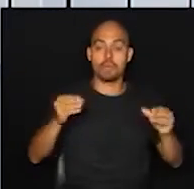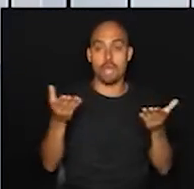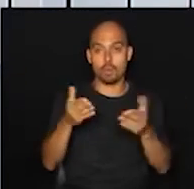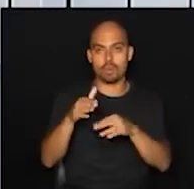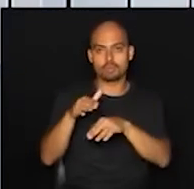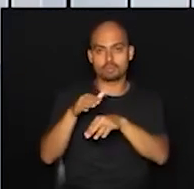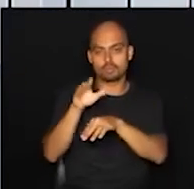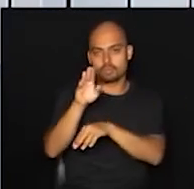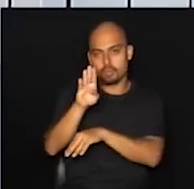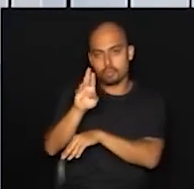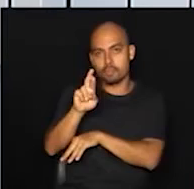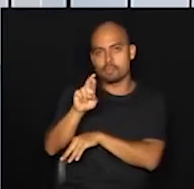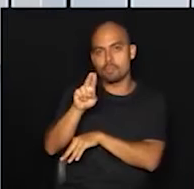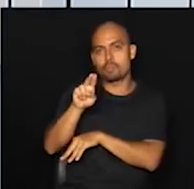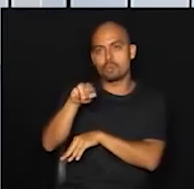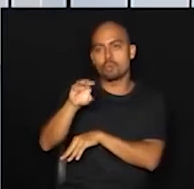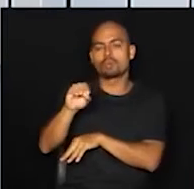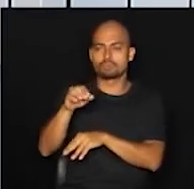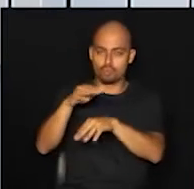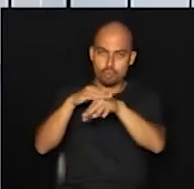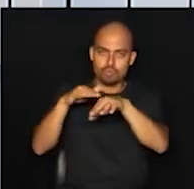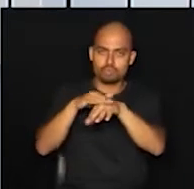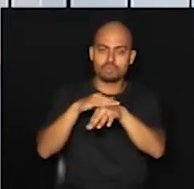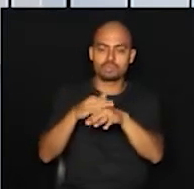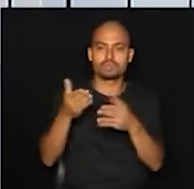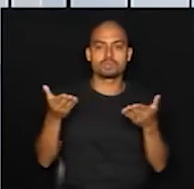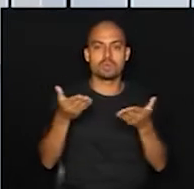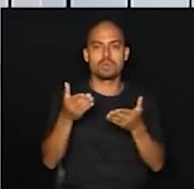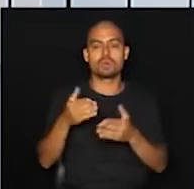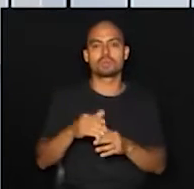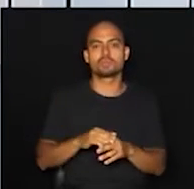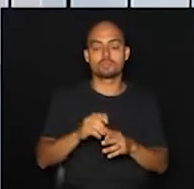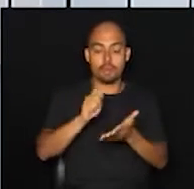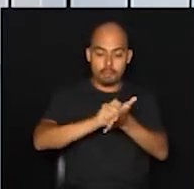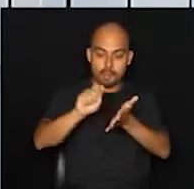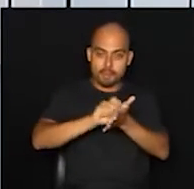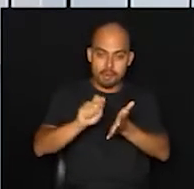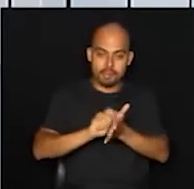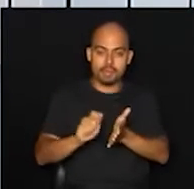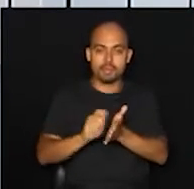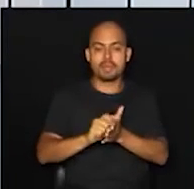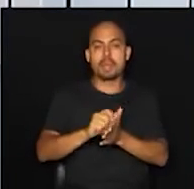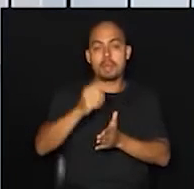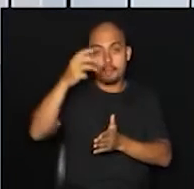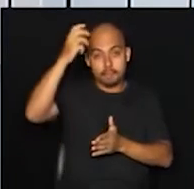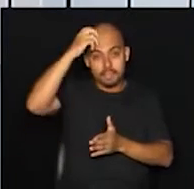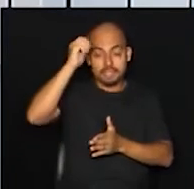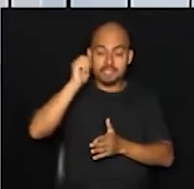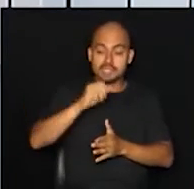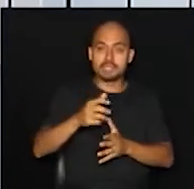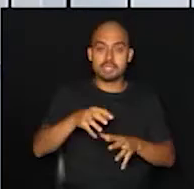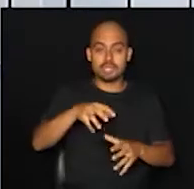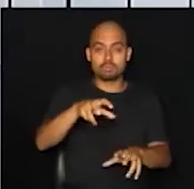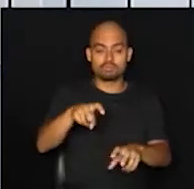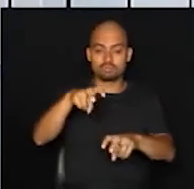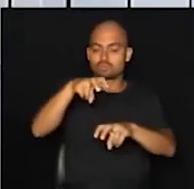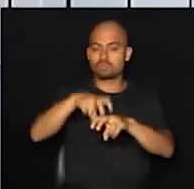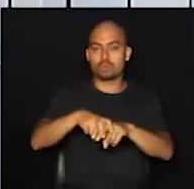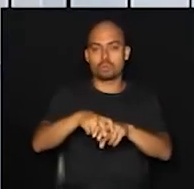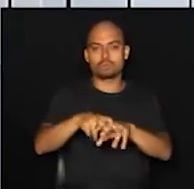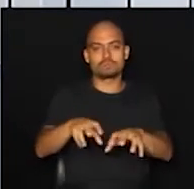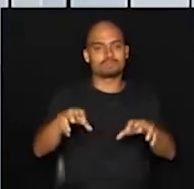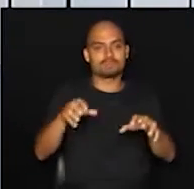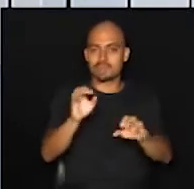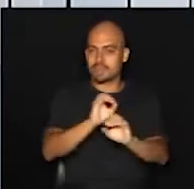de Cerqueira, autor do livro A Princesa que Não Assumiu o Trono, As Alegrias e Tristezas de Isabel do Brasil,